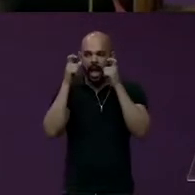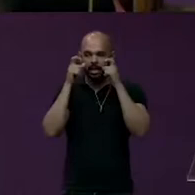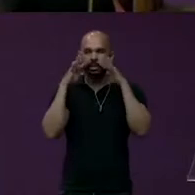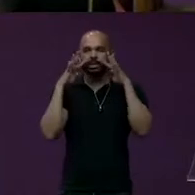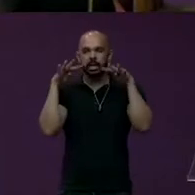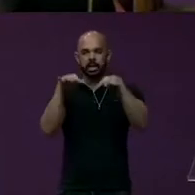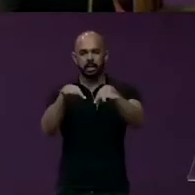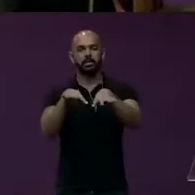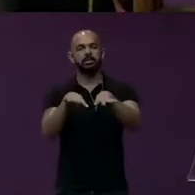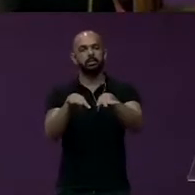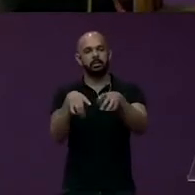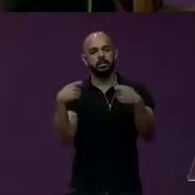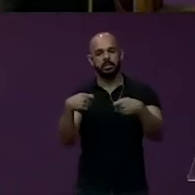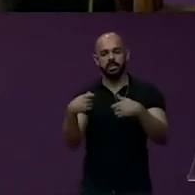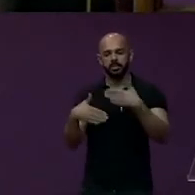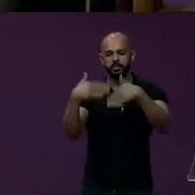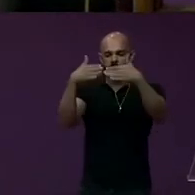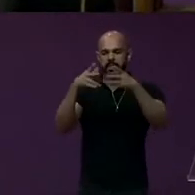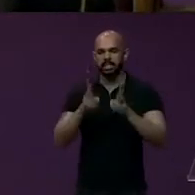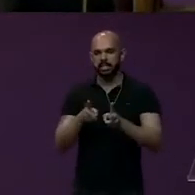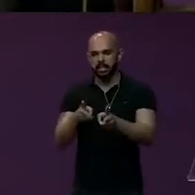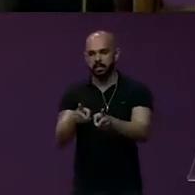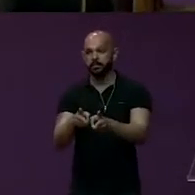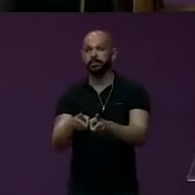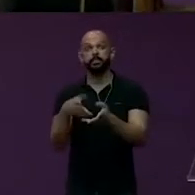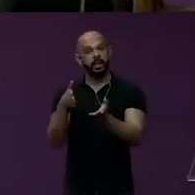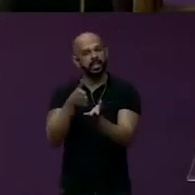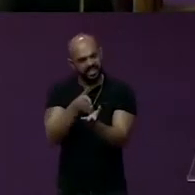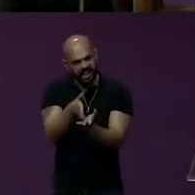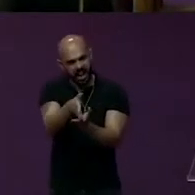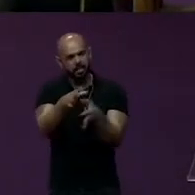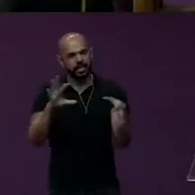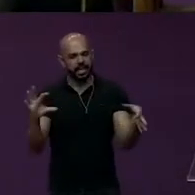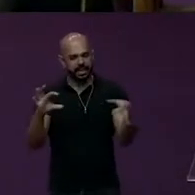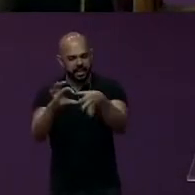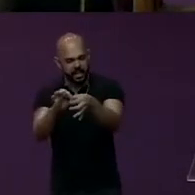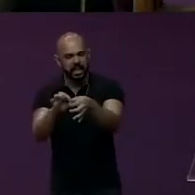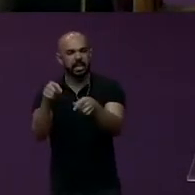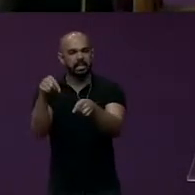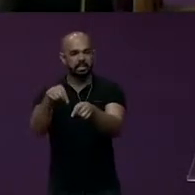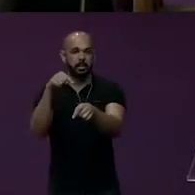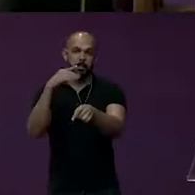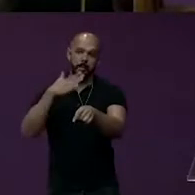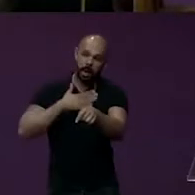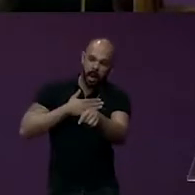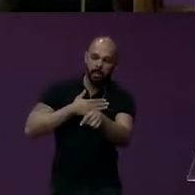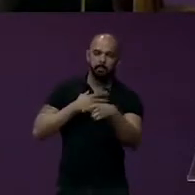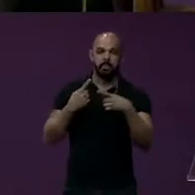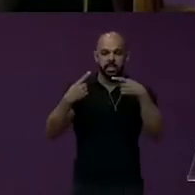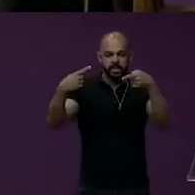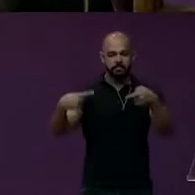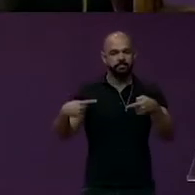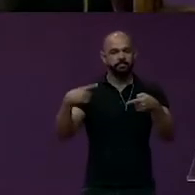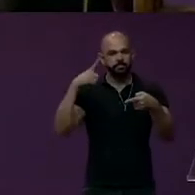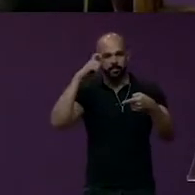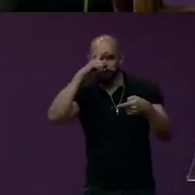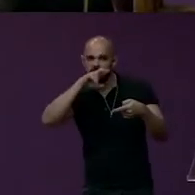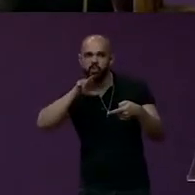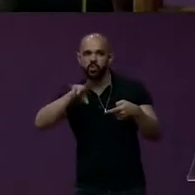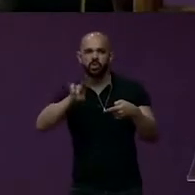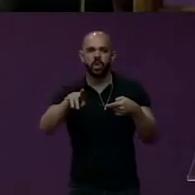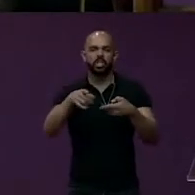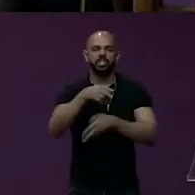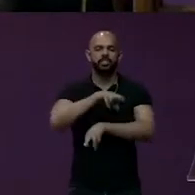e tem que estar desenvolvendo o tempo todo. Nesse caminho da integração, para mim, o desafio maior não é esse